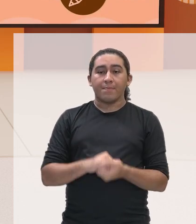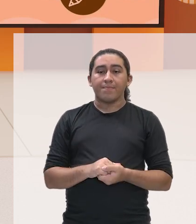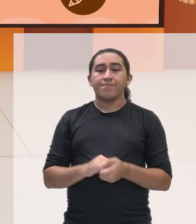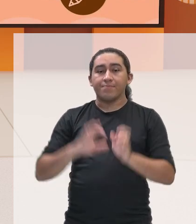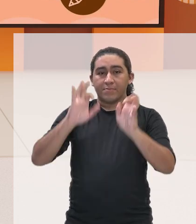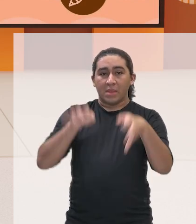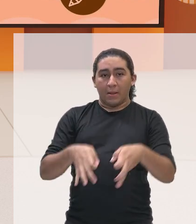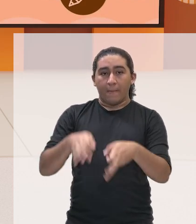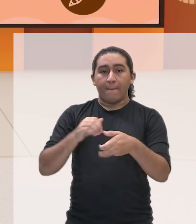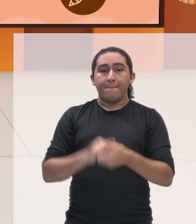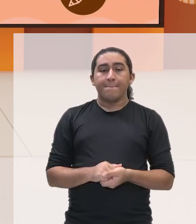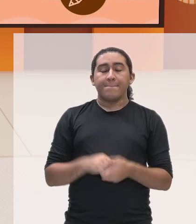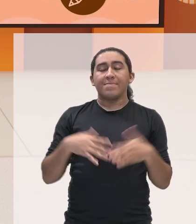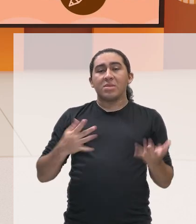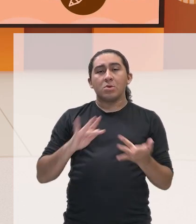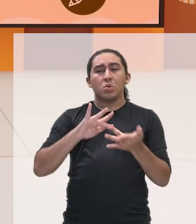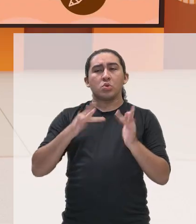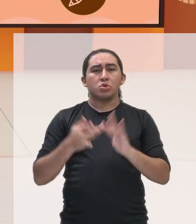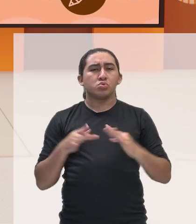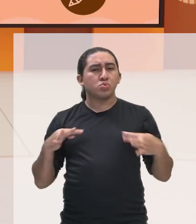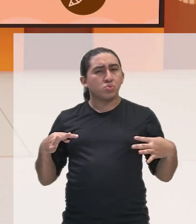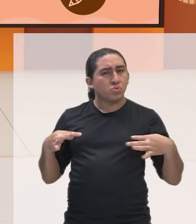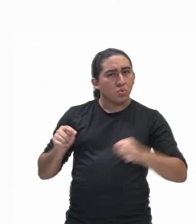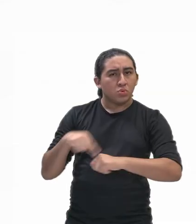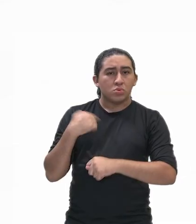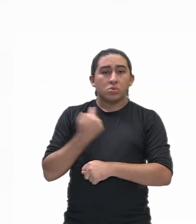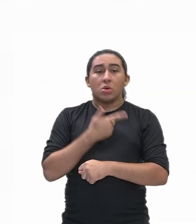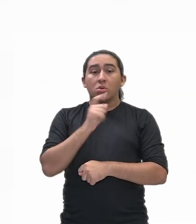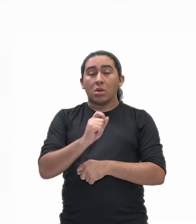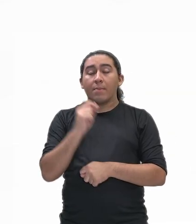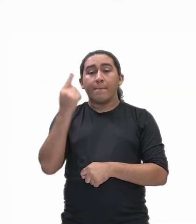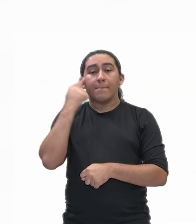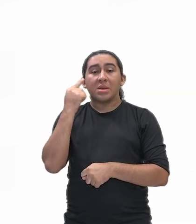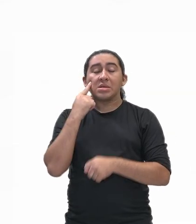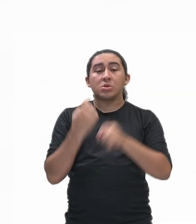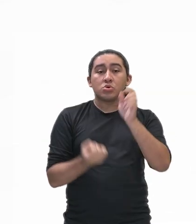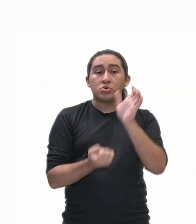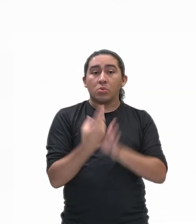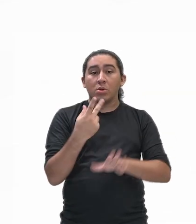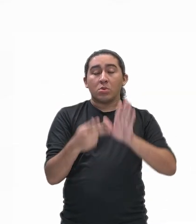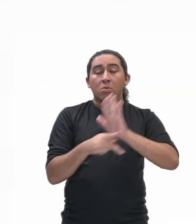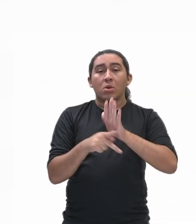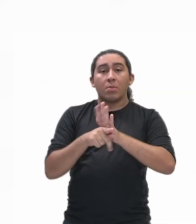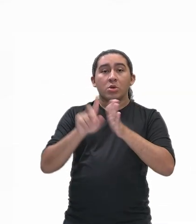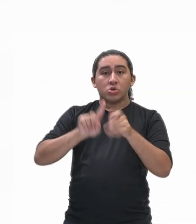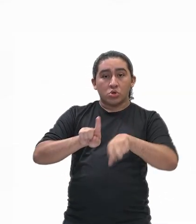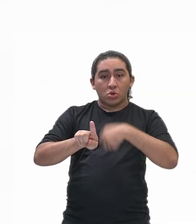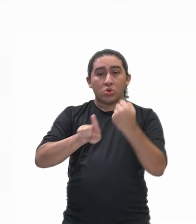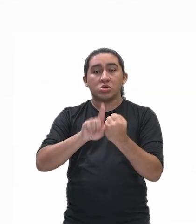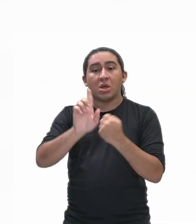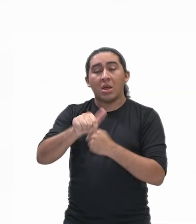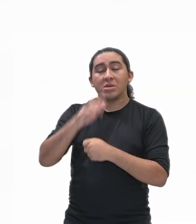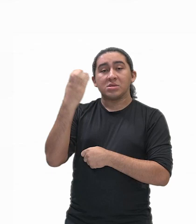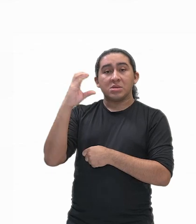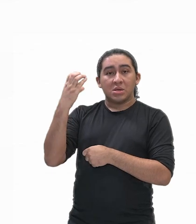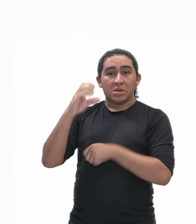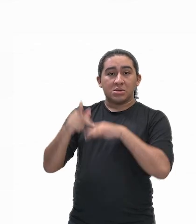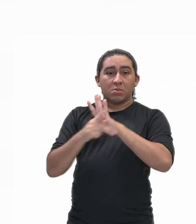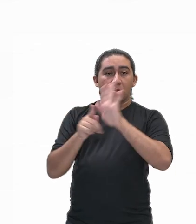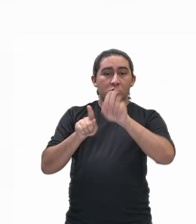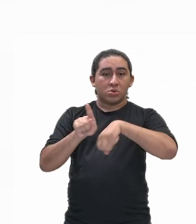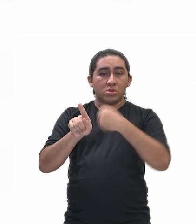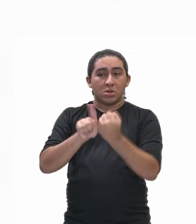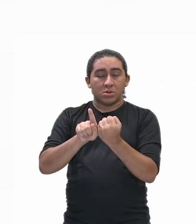bem. E aí, nesse contexto todo, nós vamos ter aí o surgimento da sociologia como ciência da